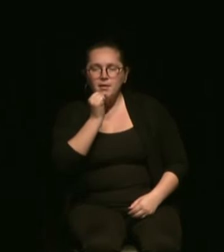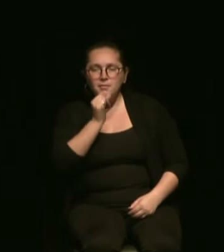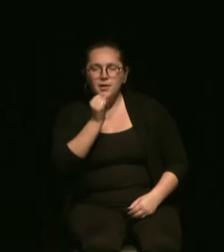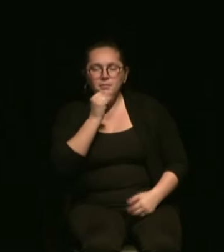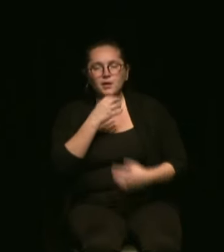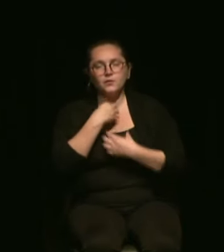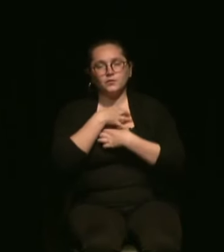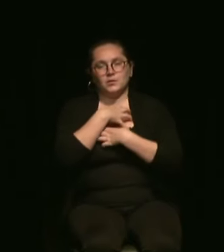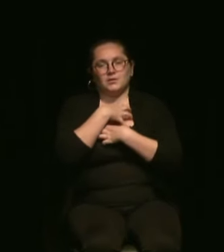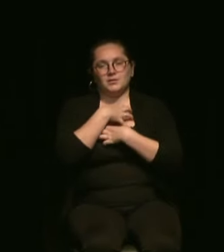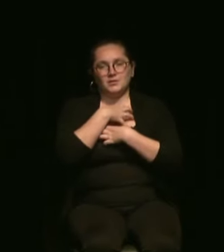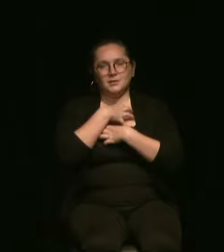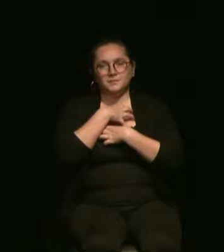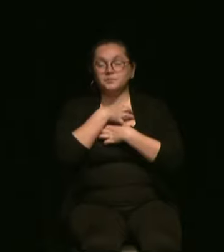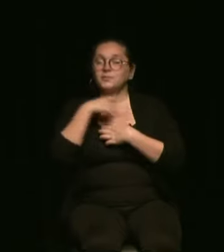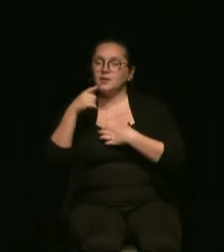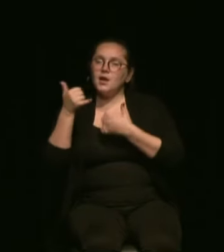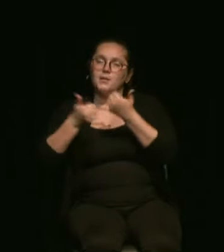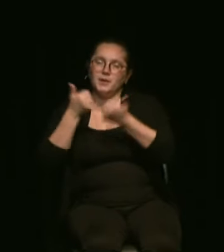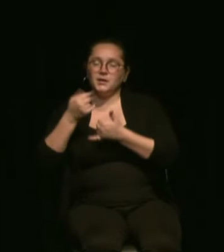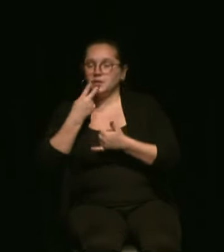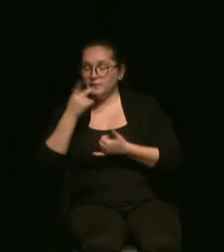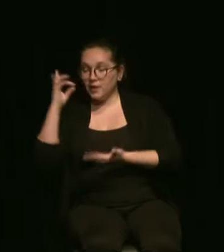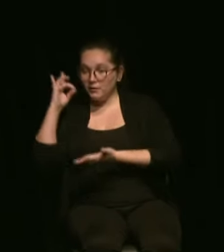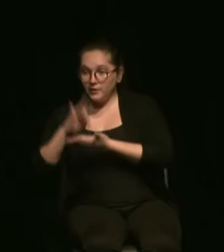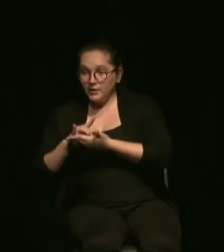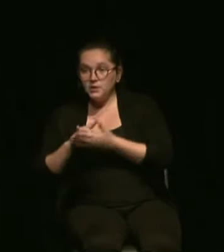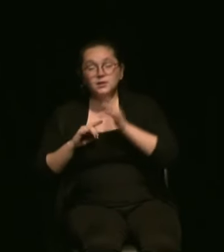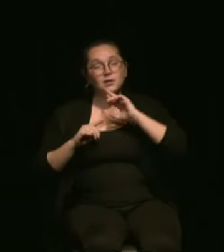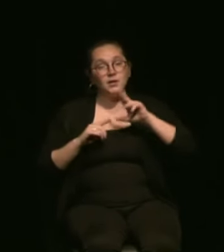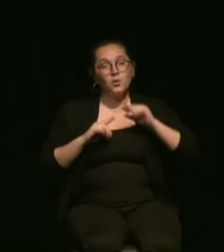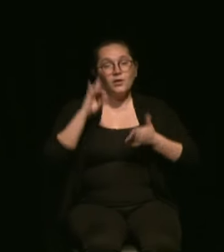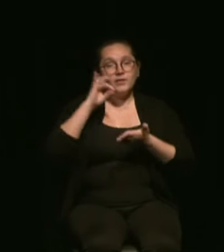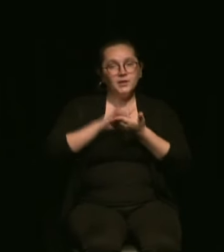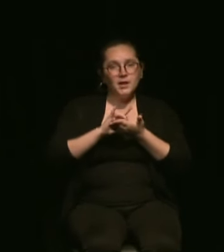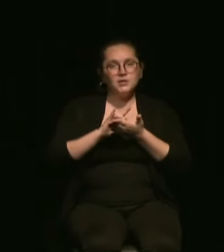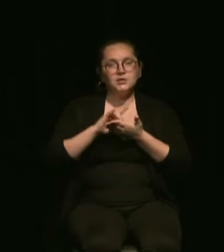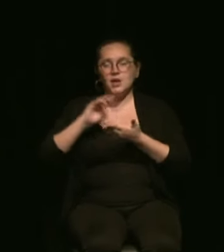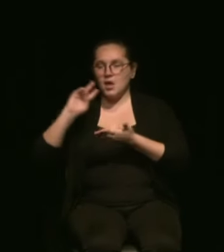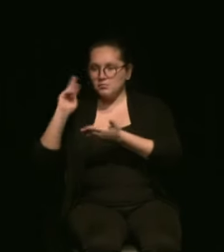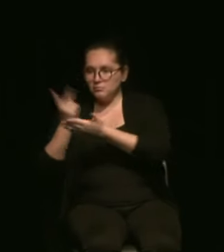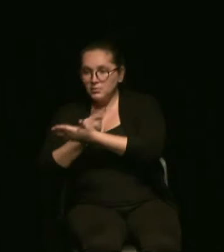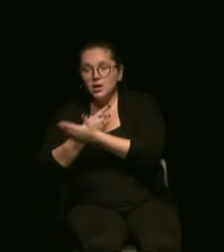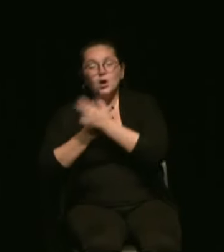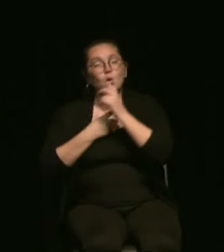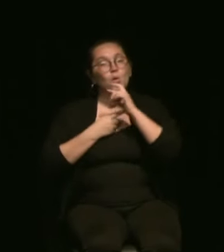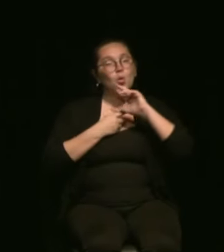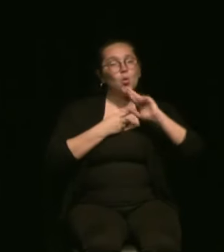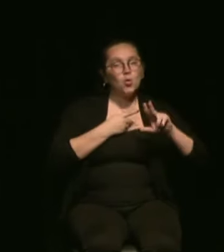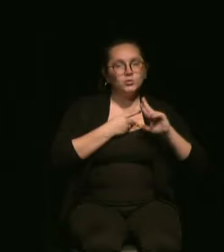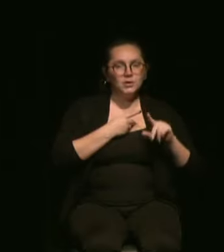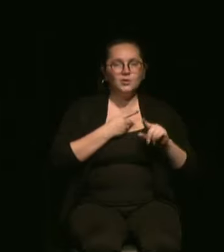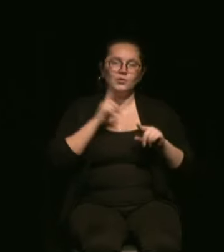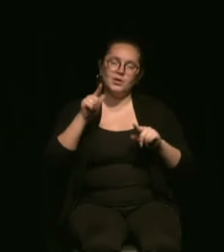a brincadeira de dizer o que é verdade e o que não é verdade, do ponto de vista factual, que é o que faria um